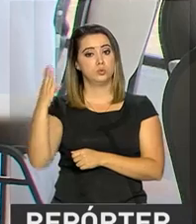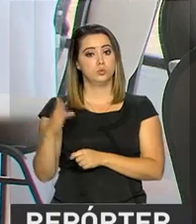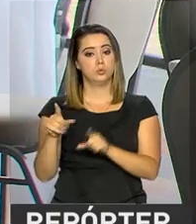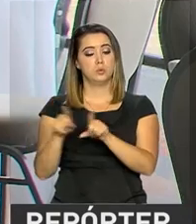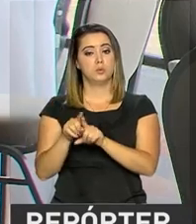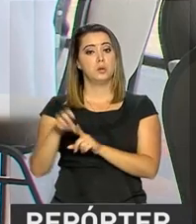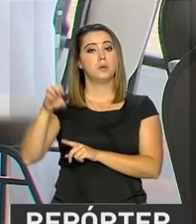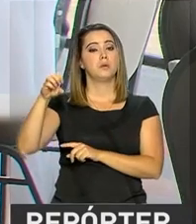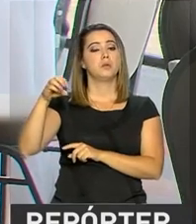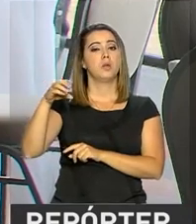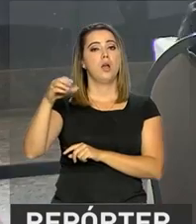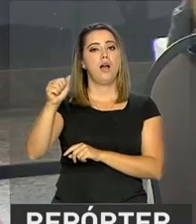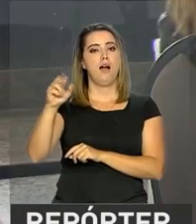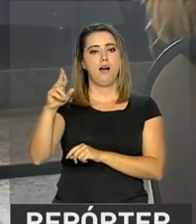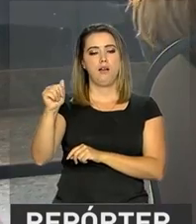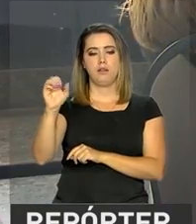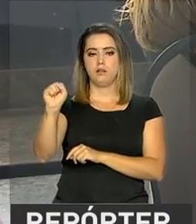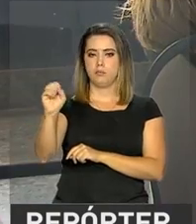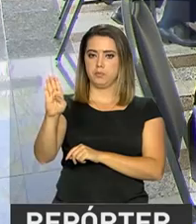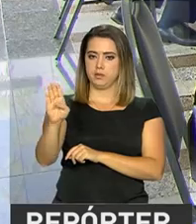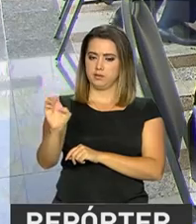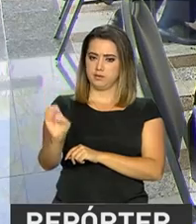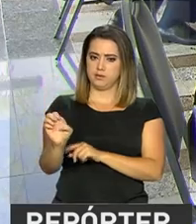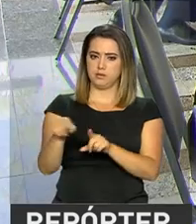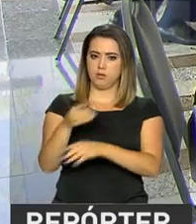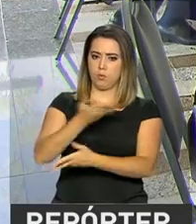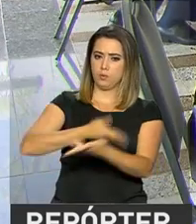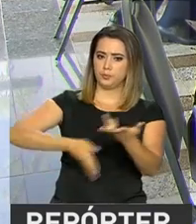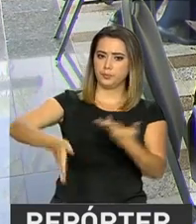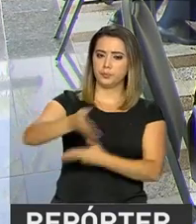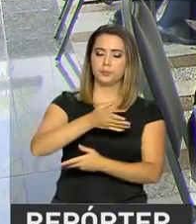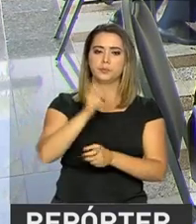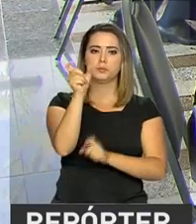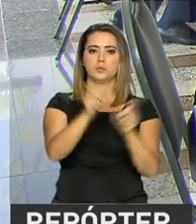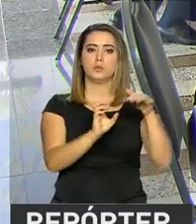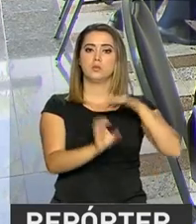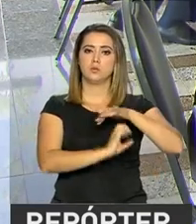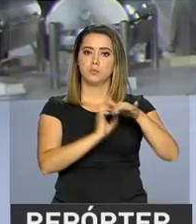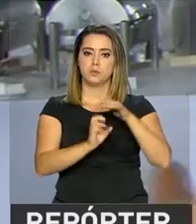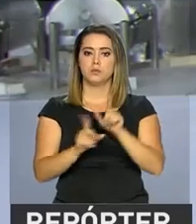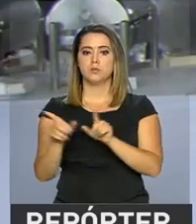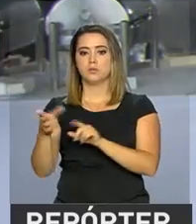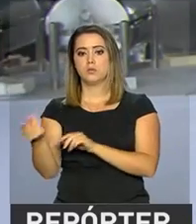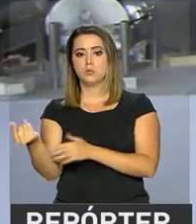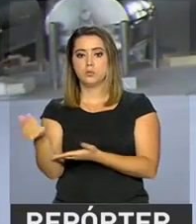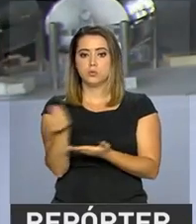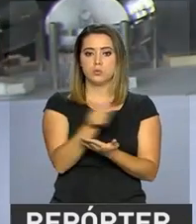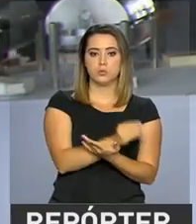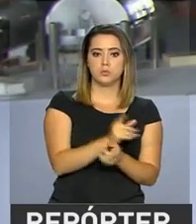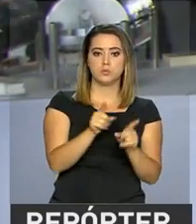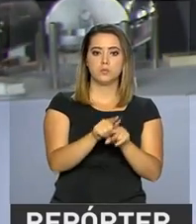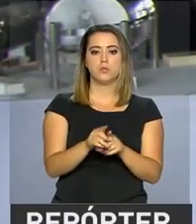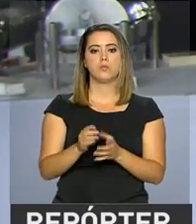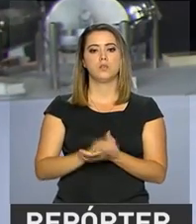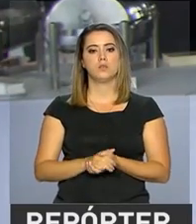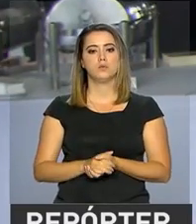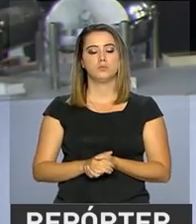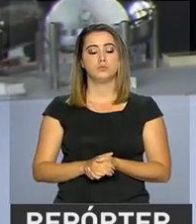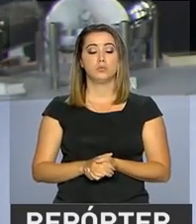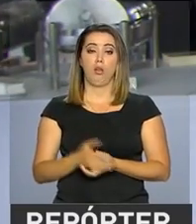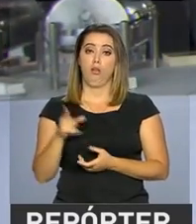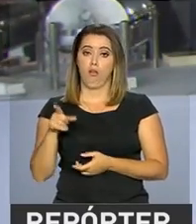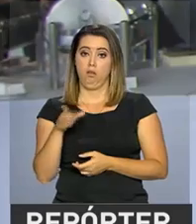Brasil promoveram uma rodada de negócios entre empresários brasileiros e investidores árabes. Eles querem conhecer em loco